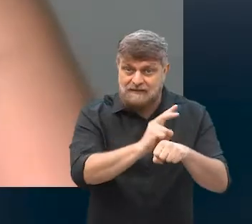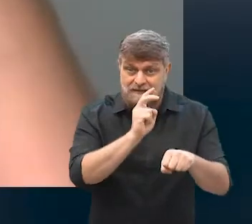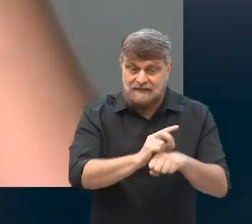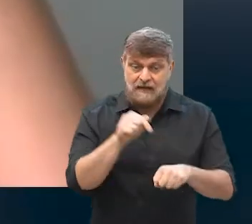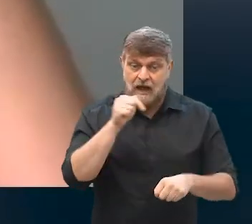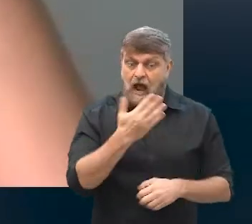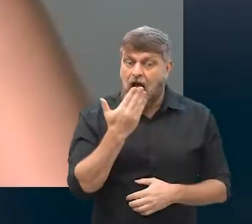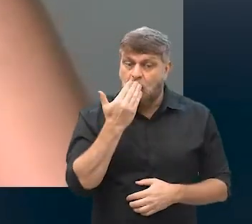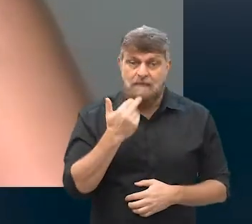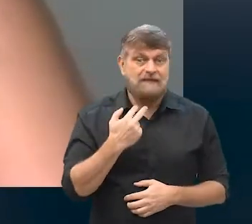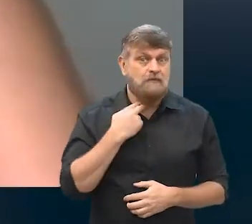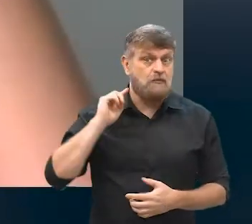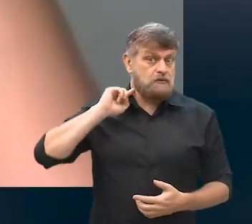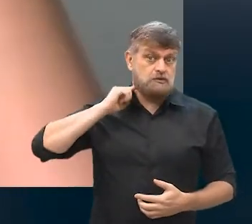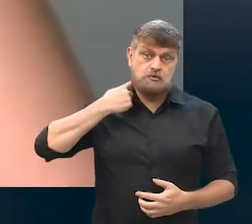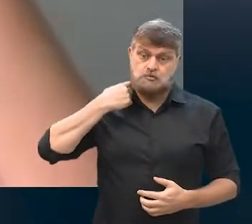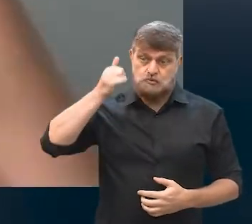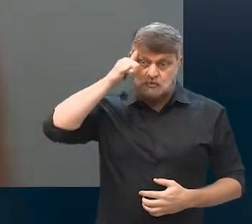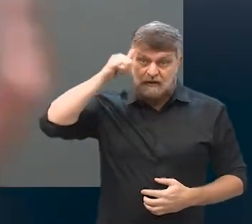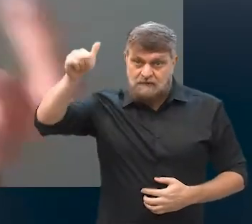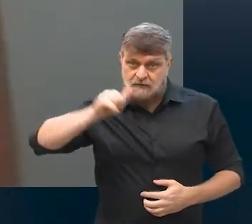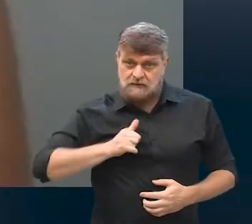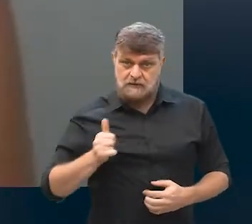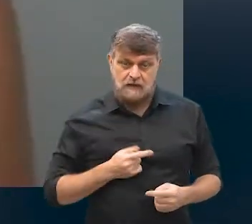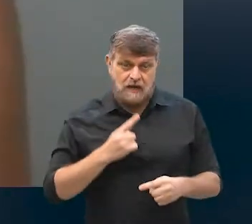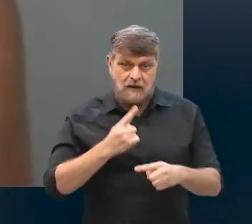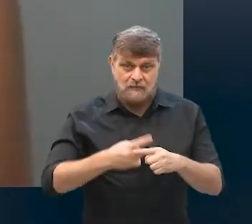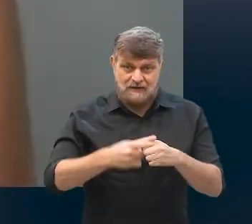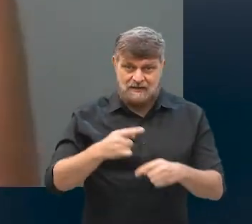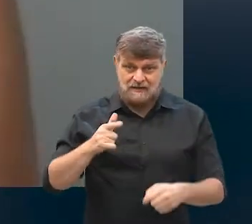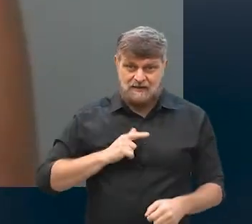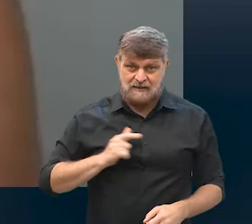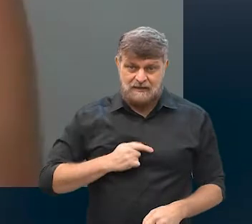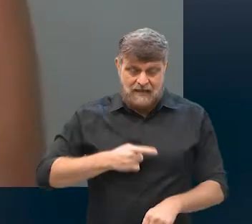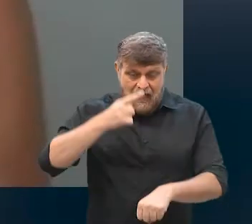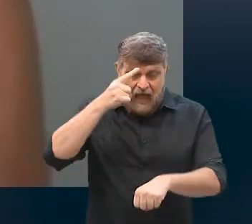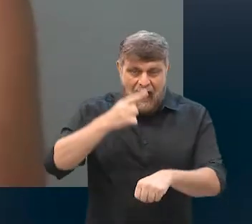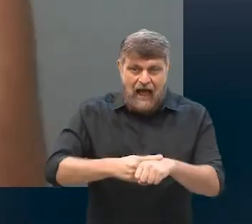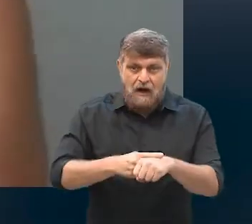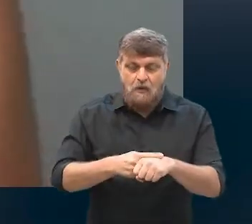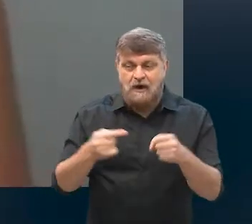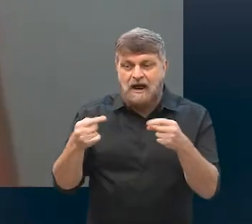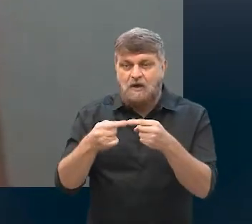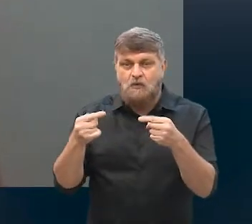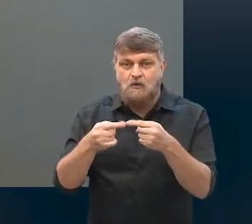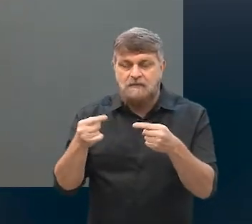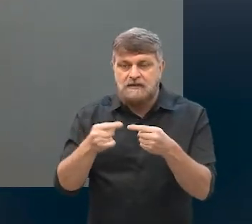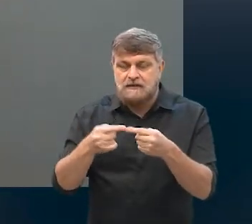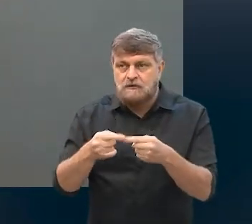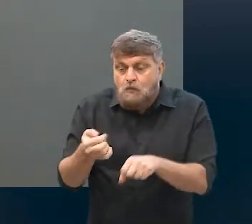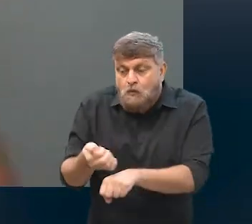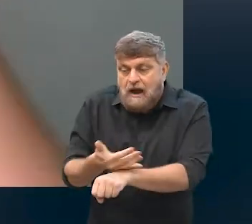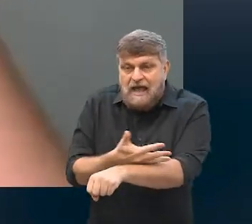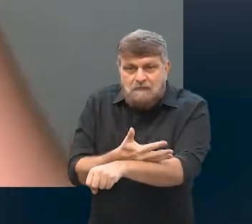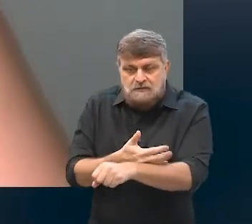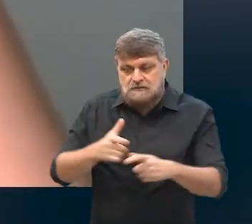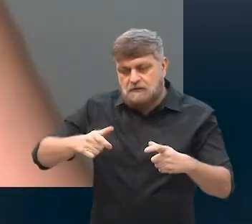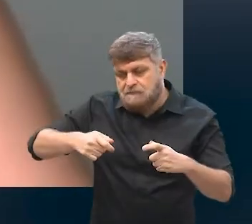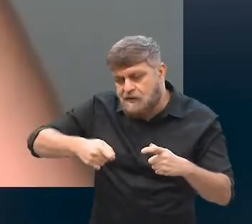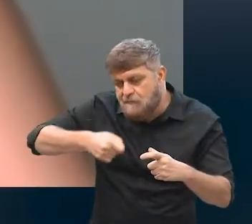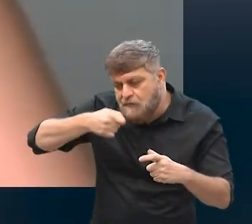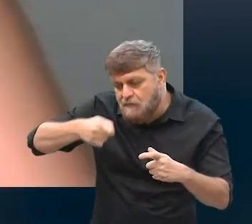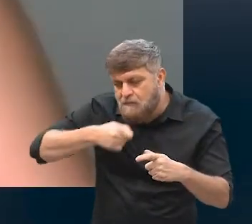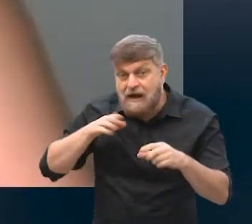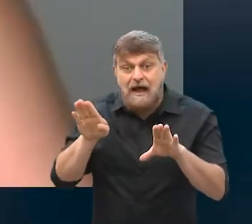desse alimento. Afinal, a gente está lidando com um momento que é afetivo da alimentação, mas também com a saúde do nosso